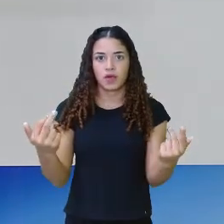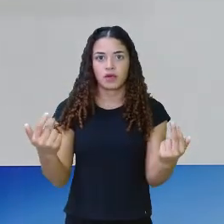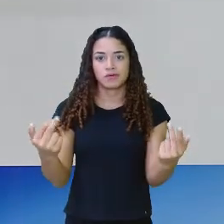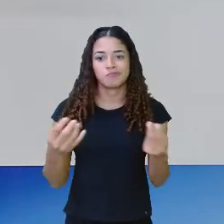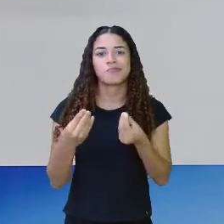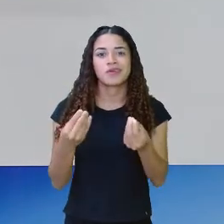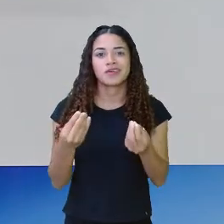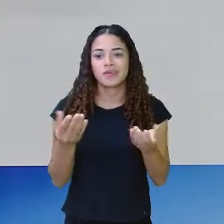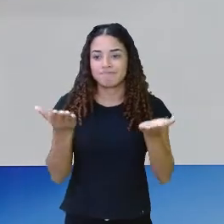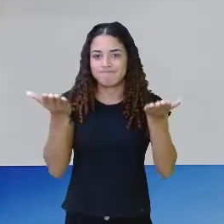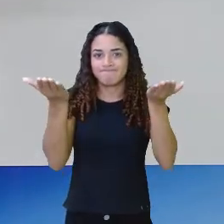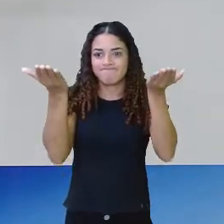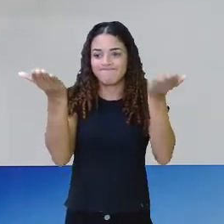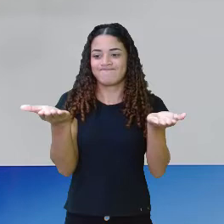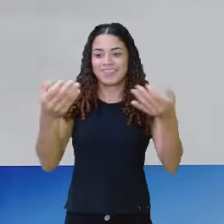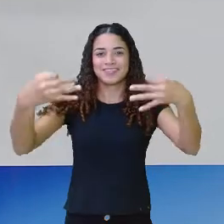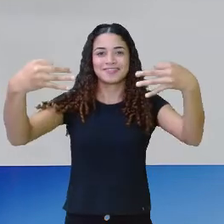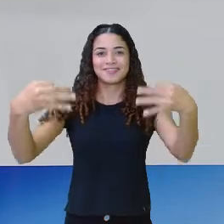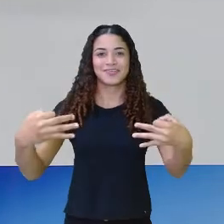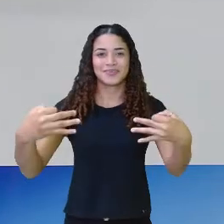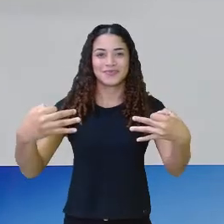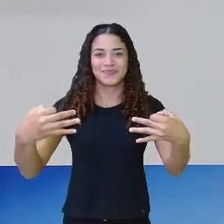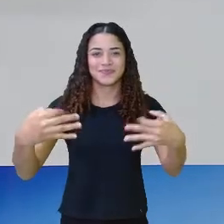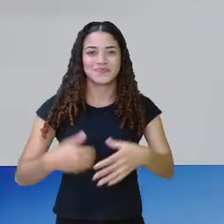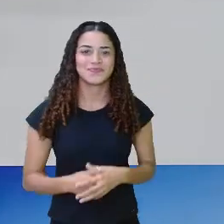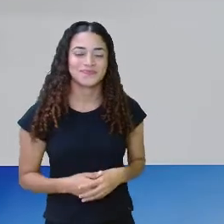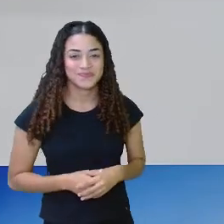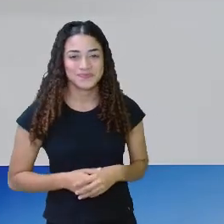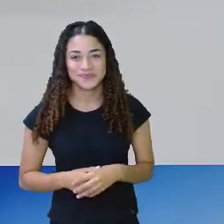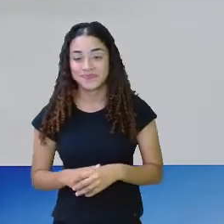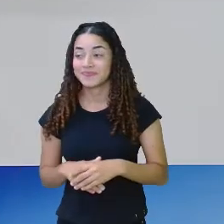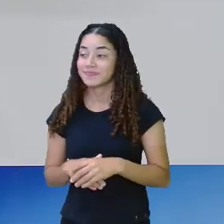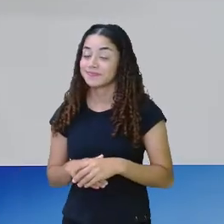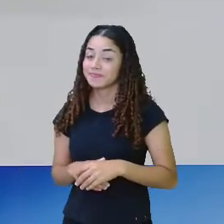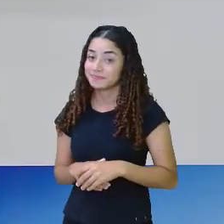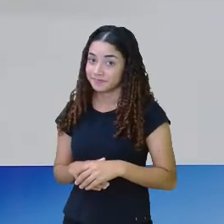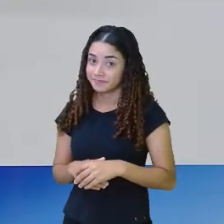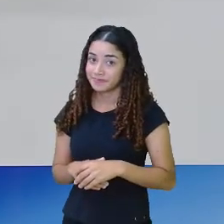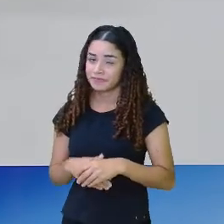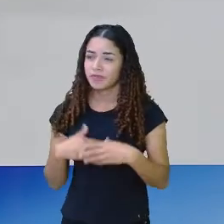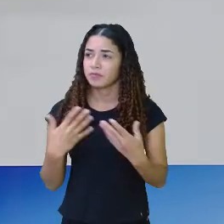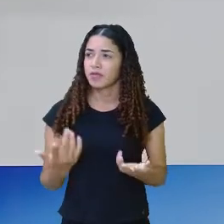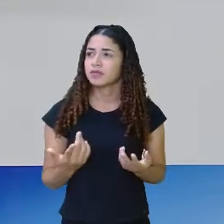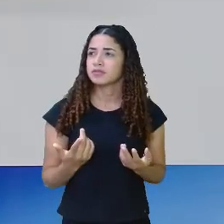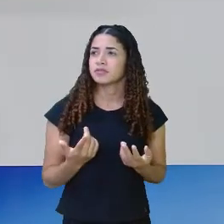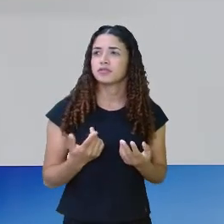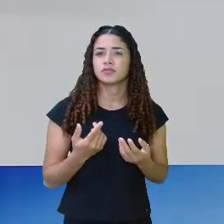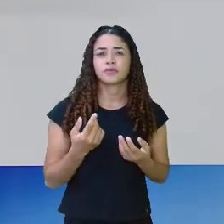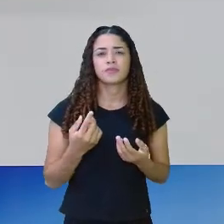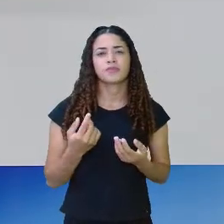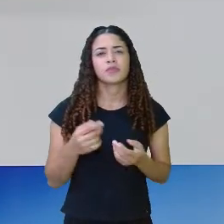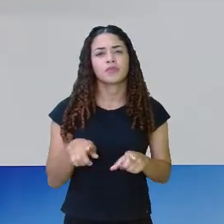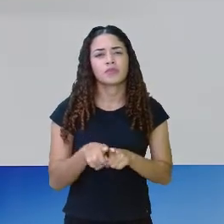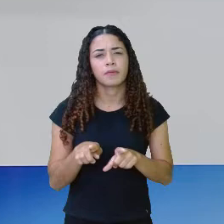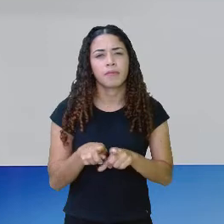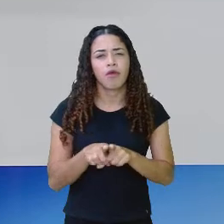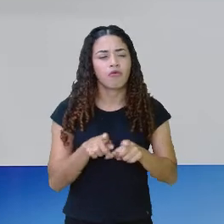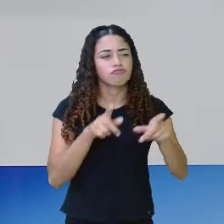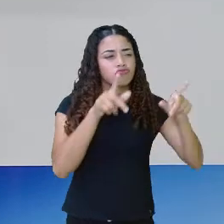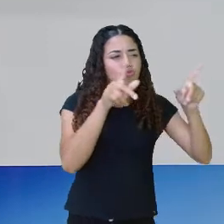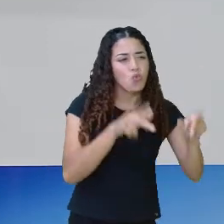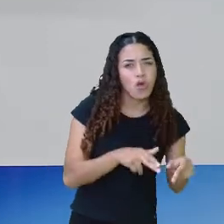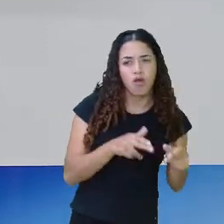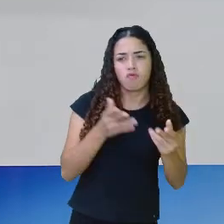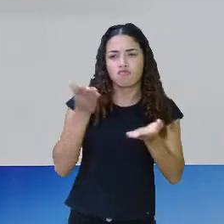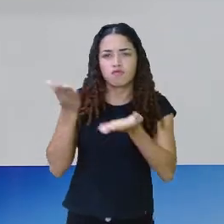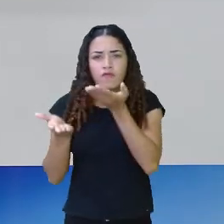balança voltar a ficar em equilíbrio. E noção de equivalência e propriedade de igualdade é